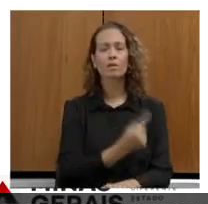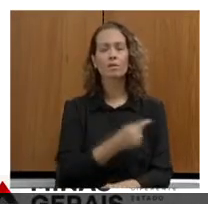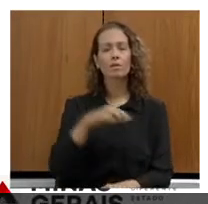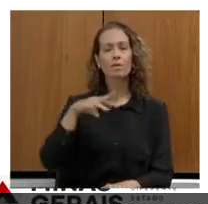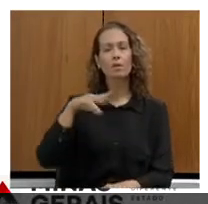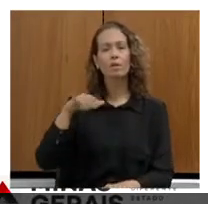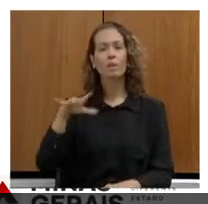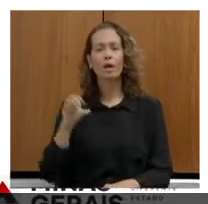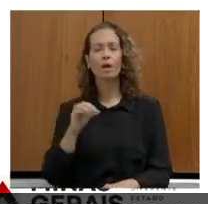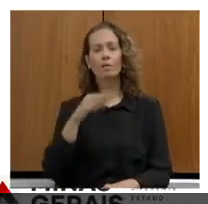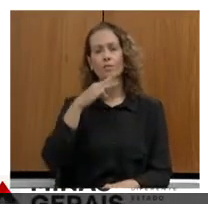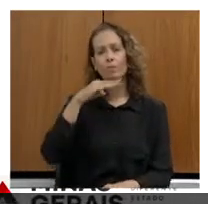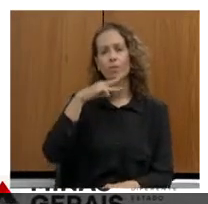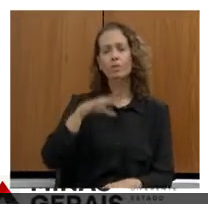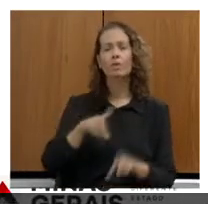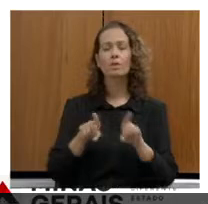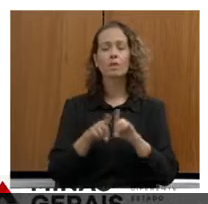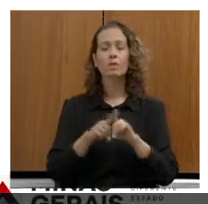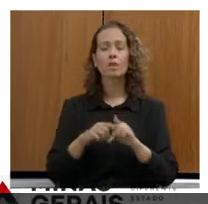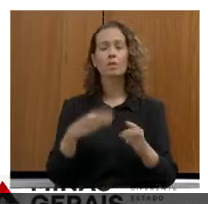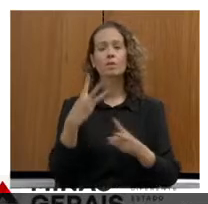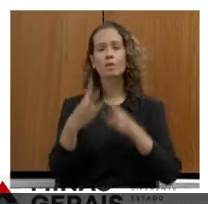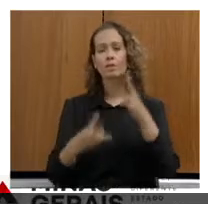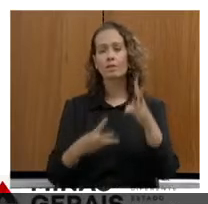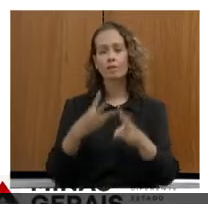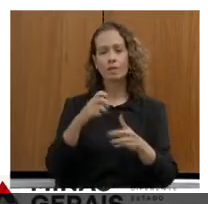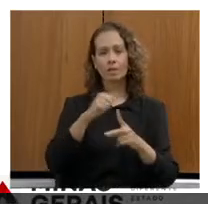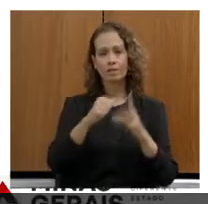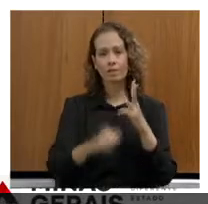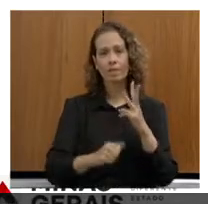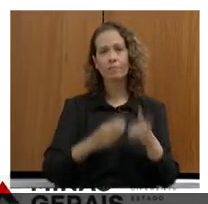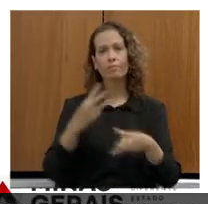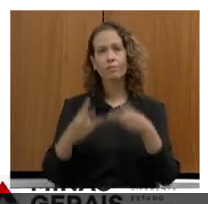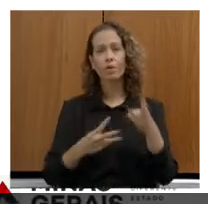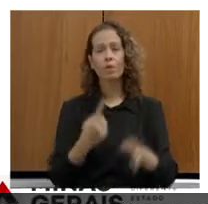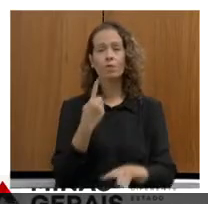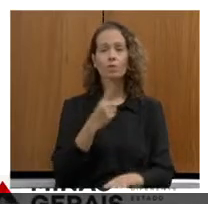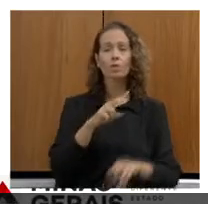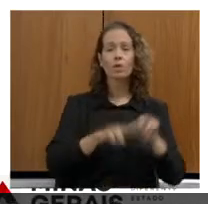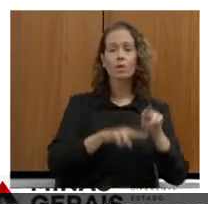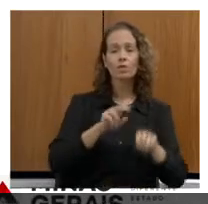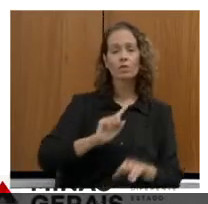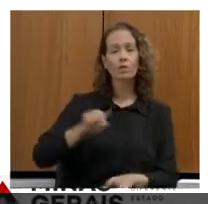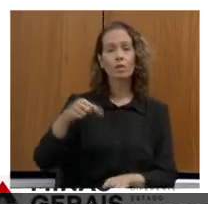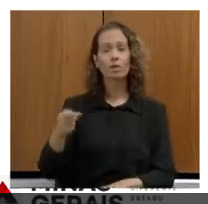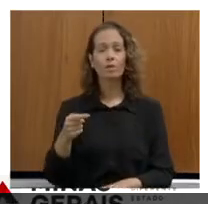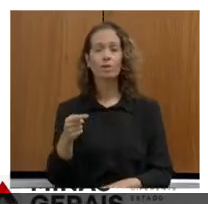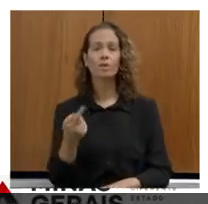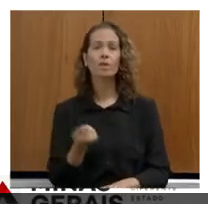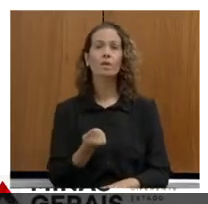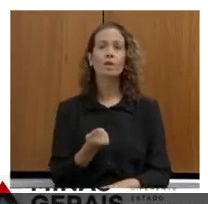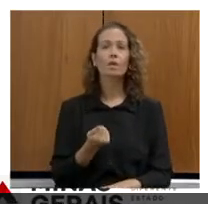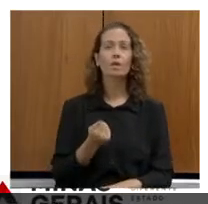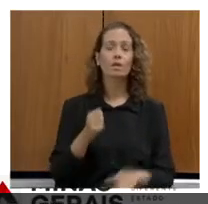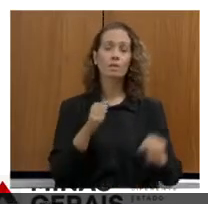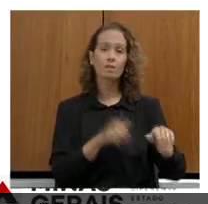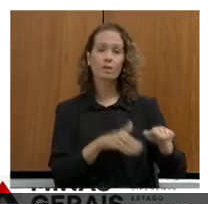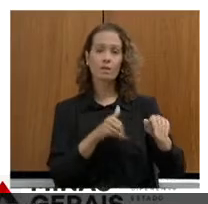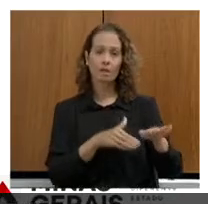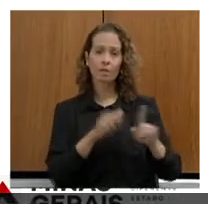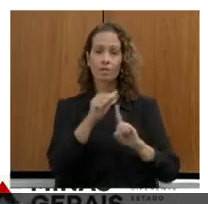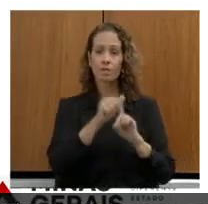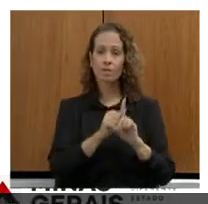e duas edições da variação trimestral é respectivo bom uma em junho e outra em setembro um acompanhamento